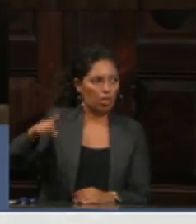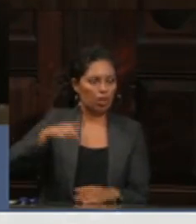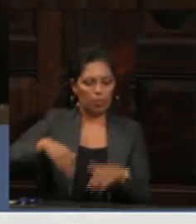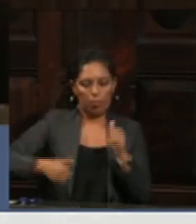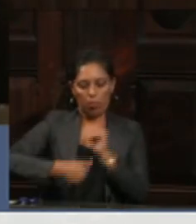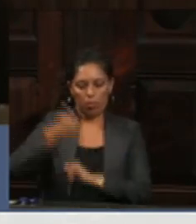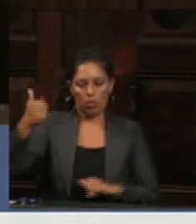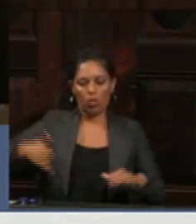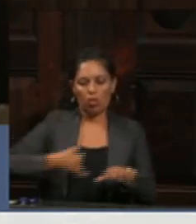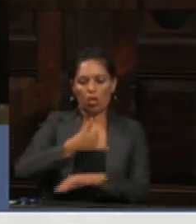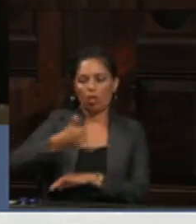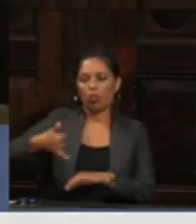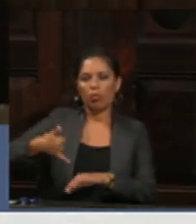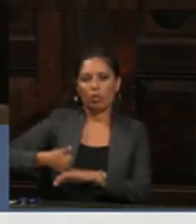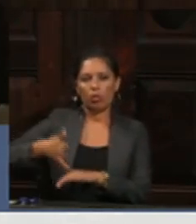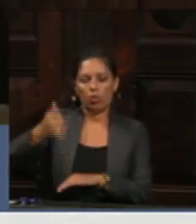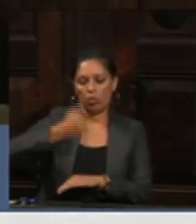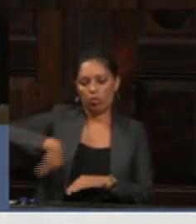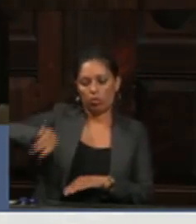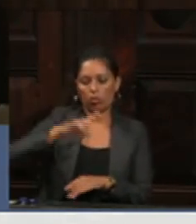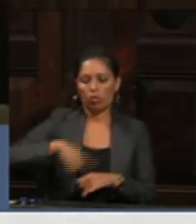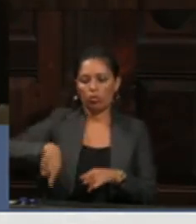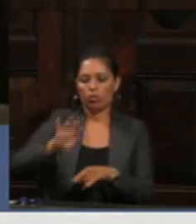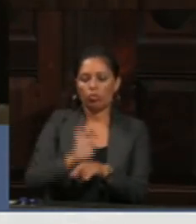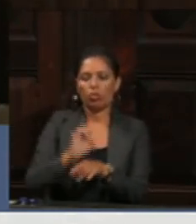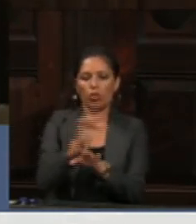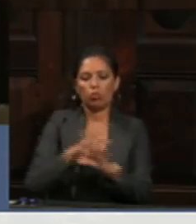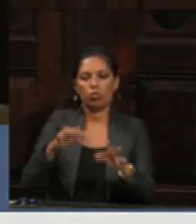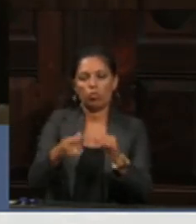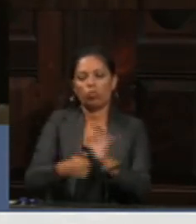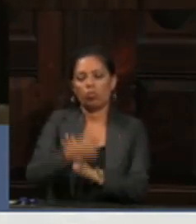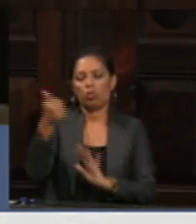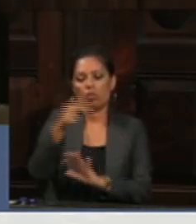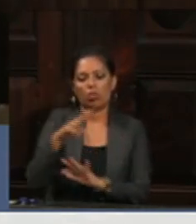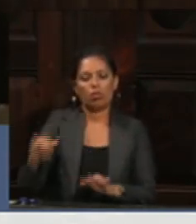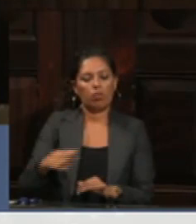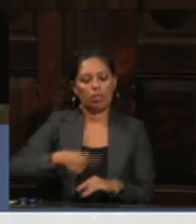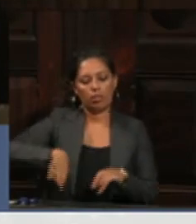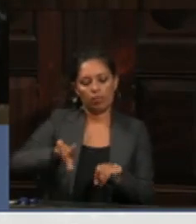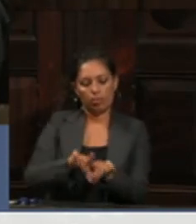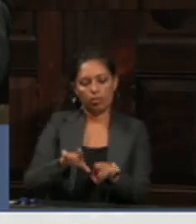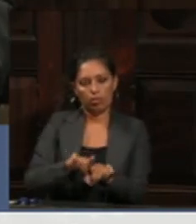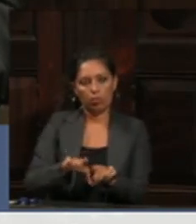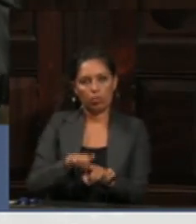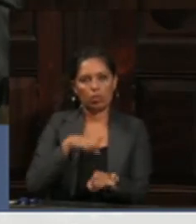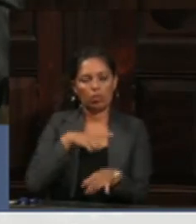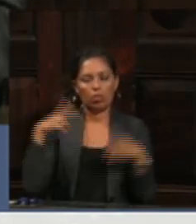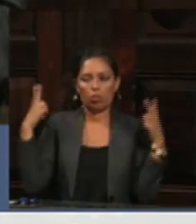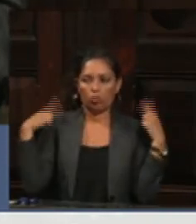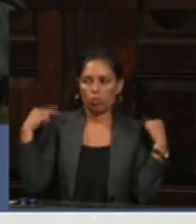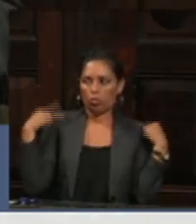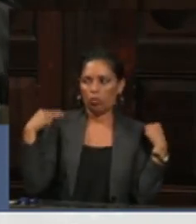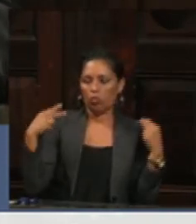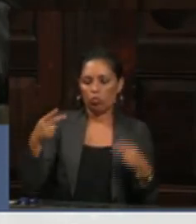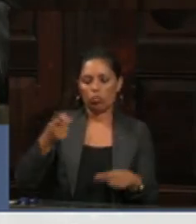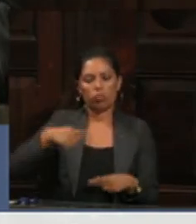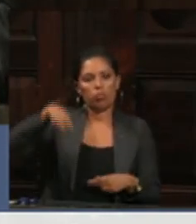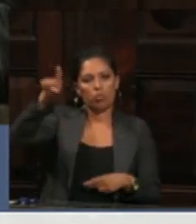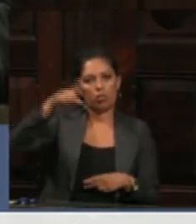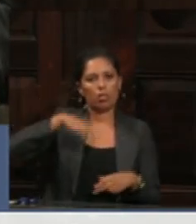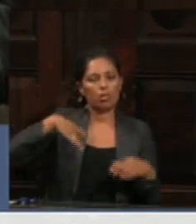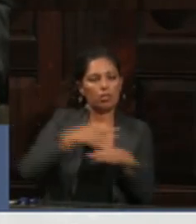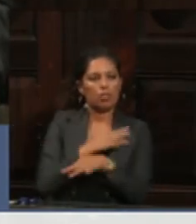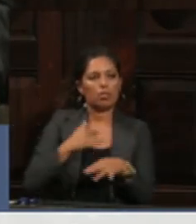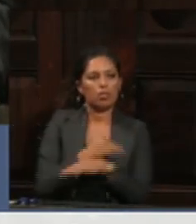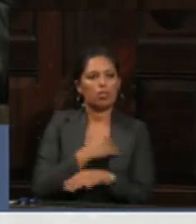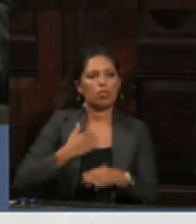questão do petróleo, o estado todo melhorará. Temos a questão do turismo. Macaé hoje já começou a